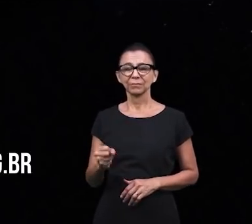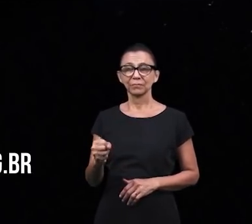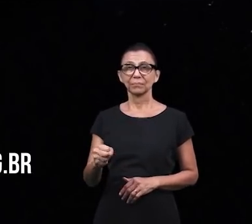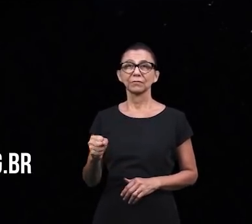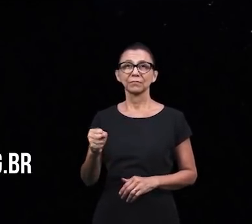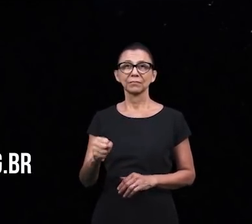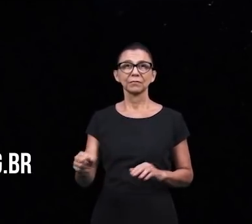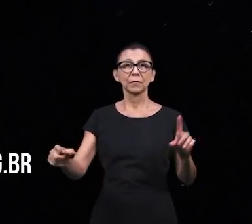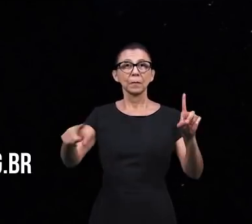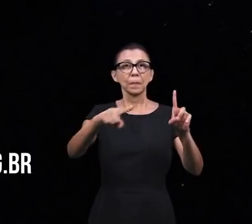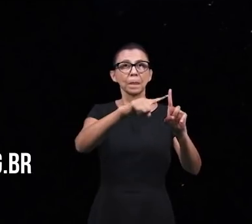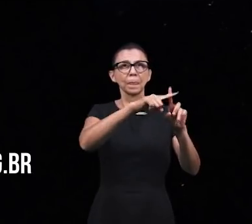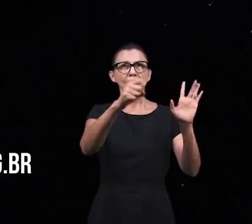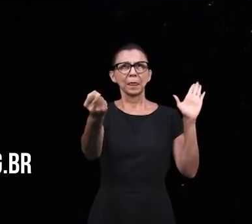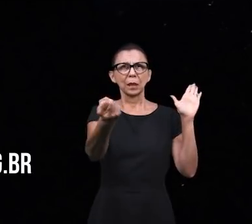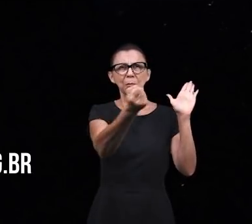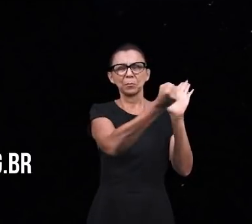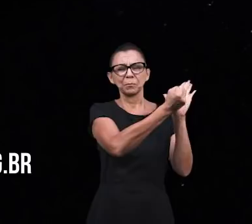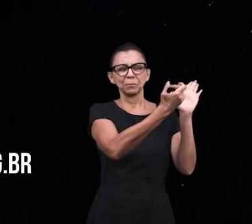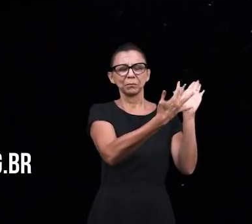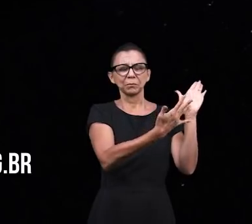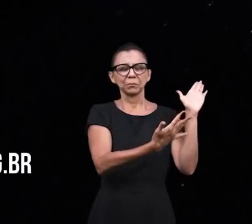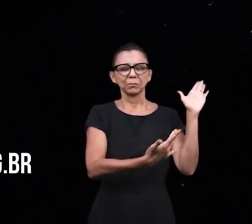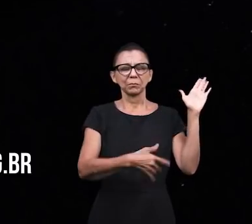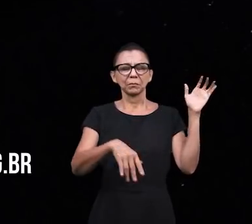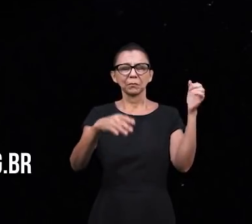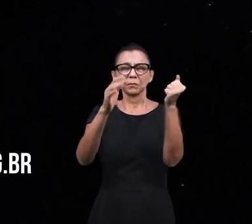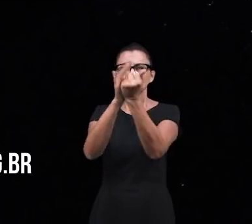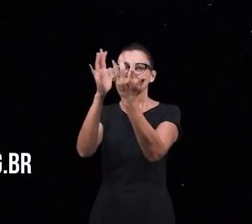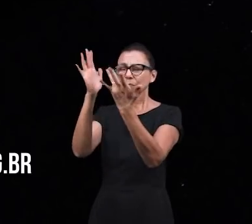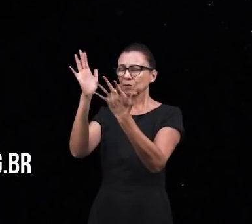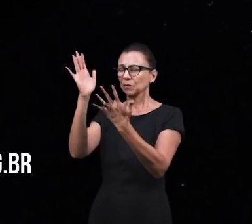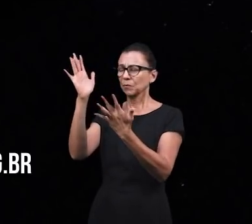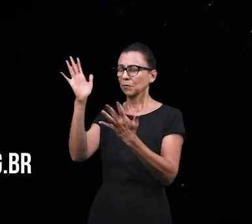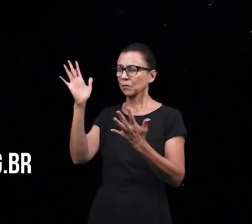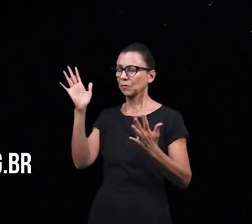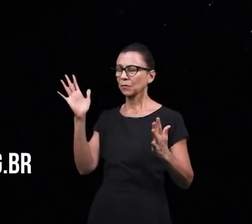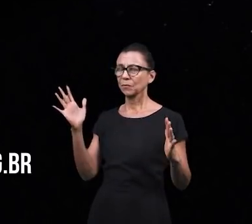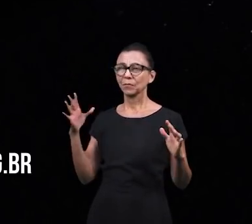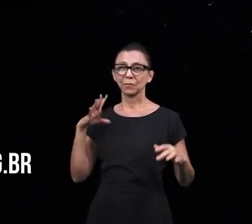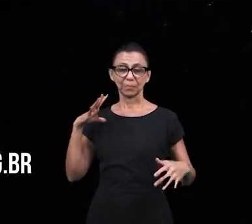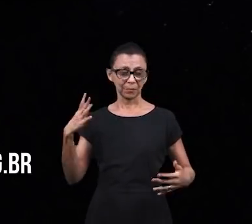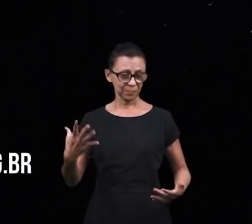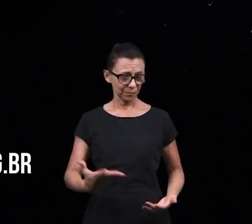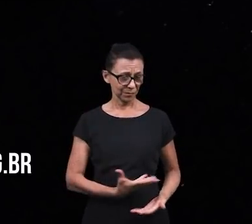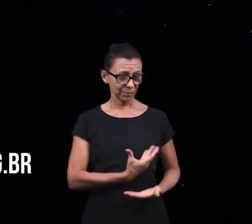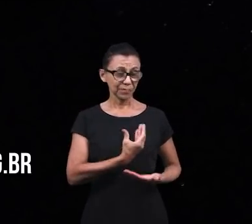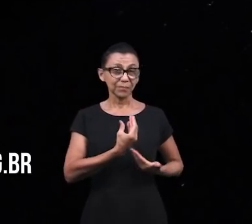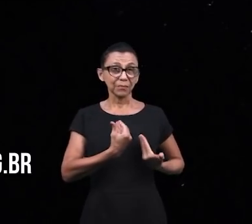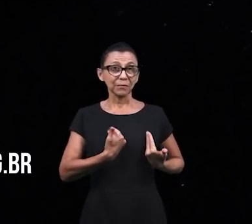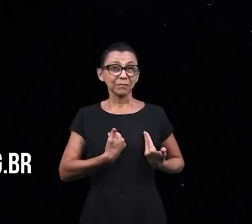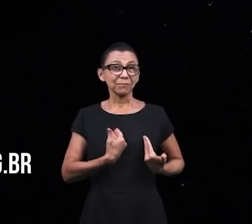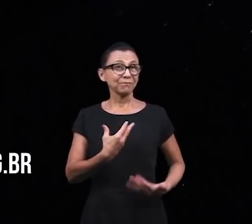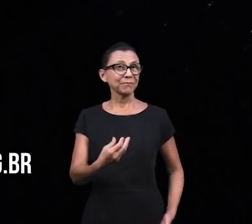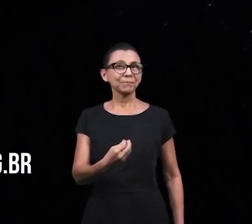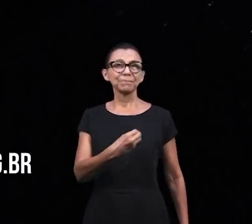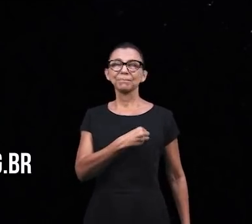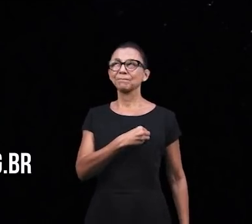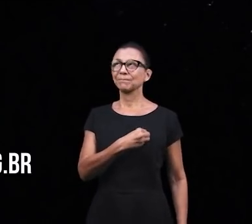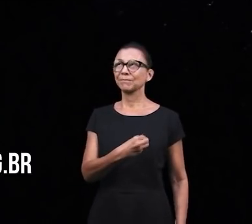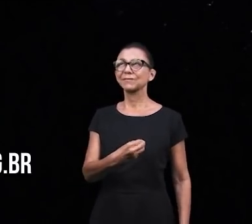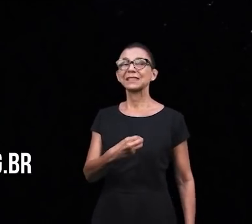cruz ferida me salvou, tão pecador. A